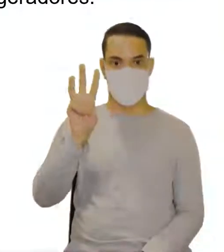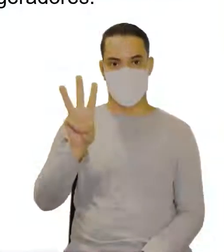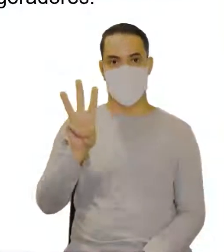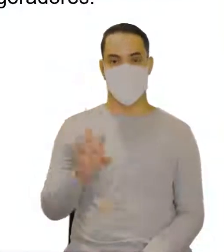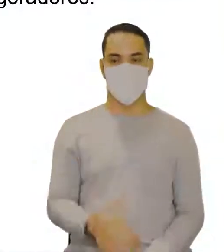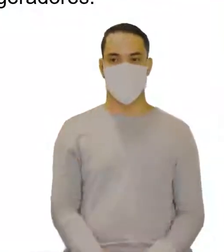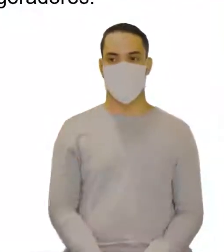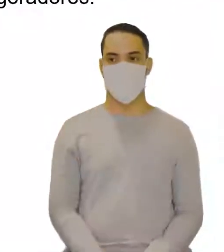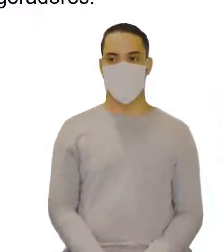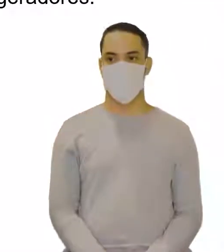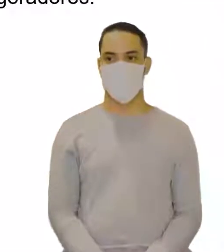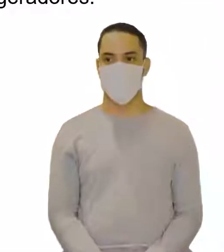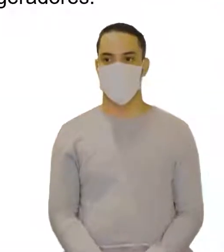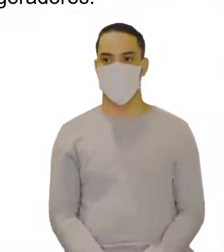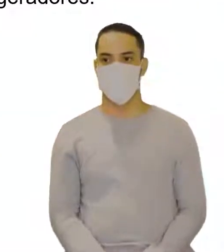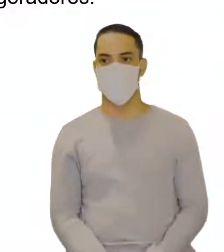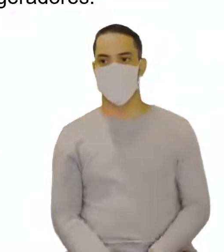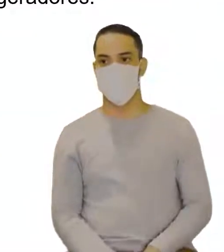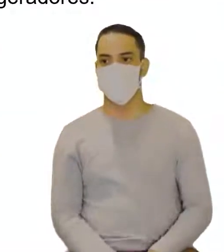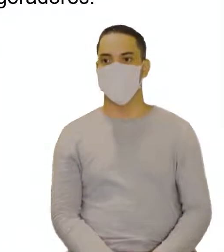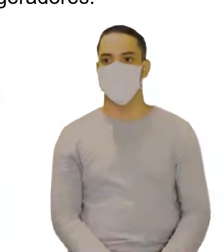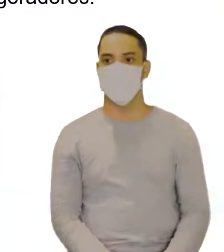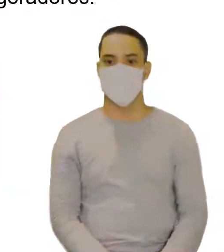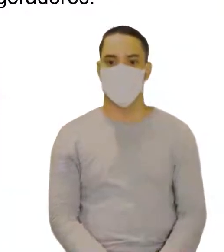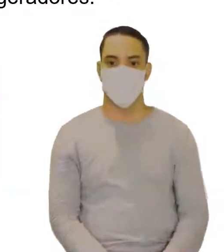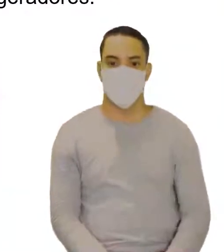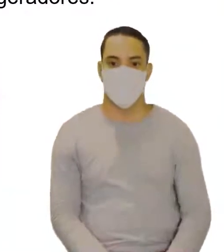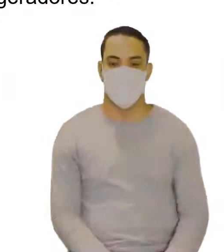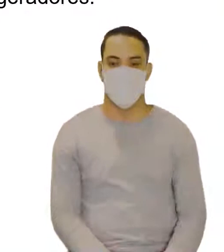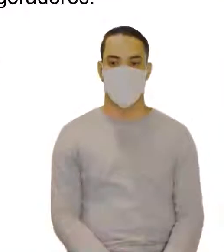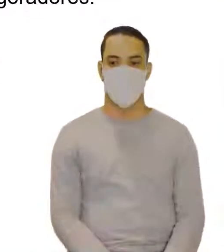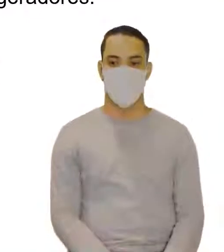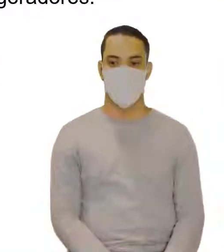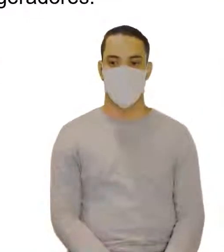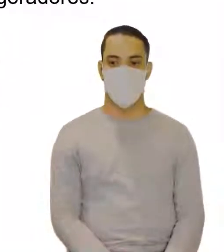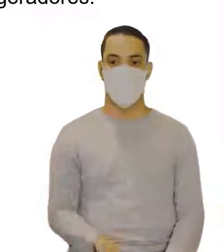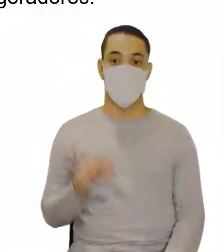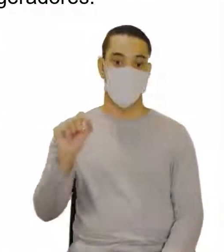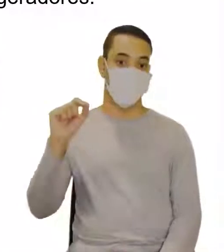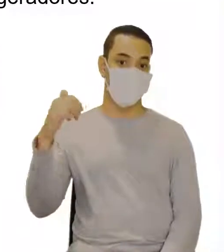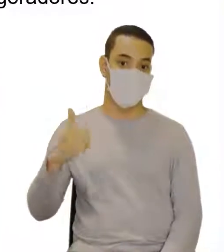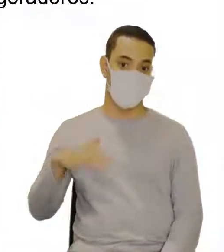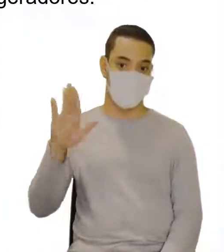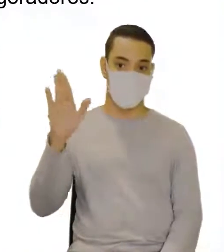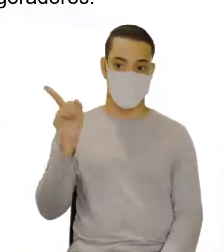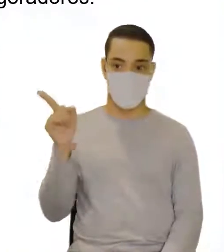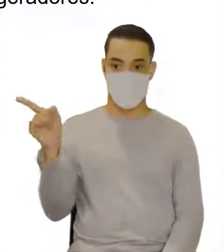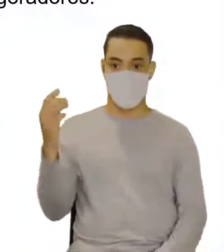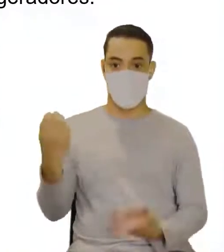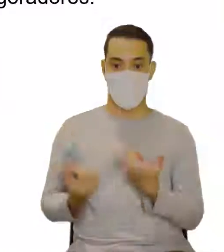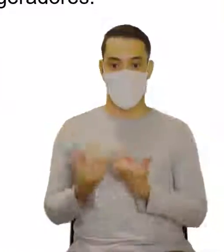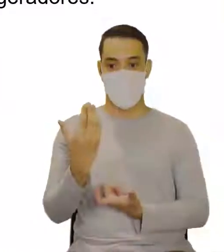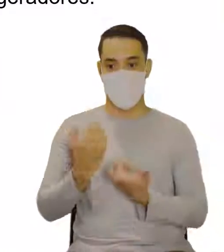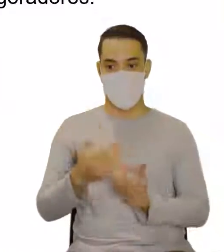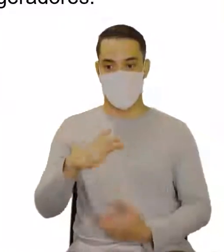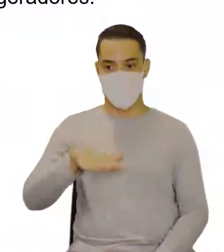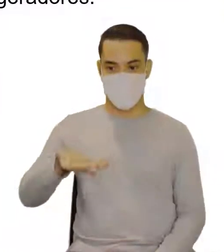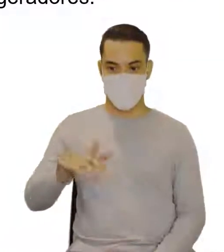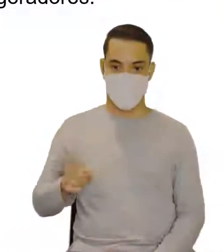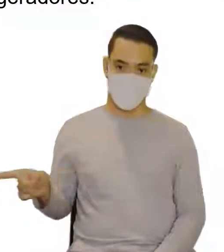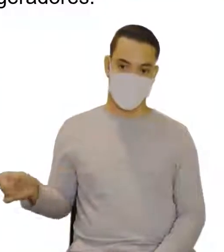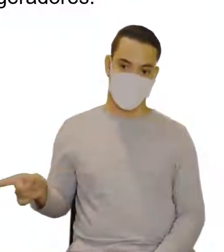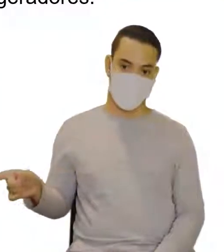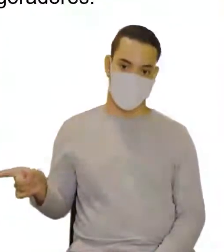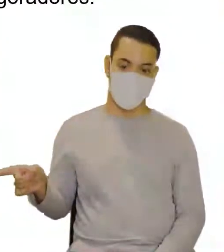são 3, ok? O que nós temos mais de observação? Está aqui a formulazinha geral, pessoal.